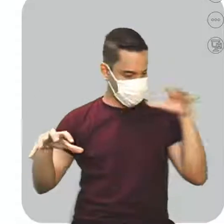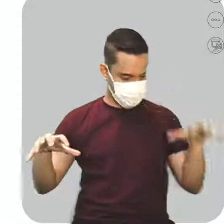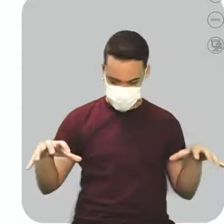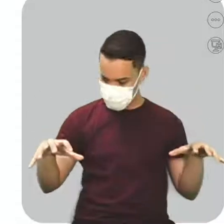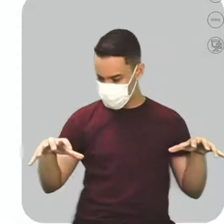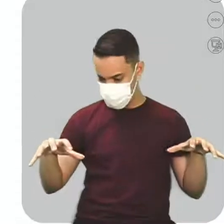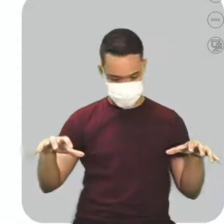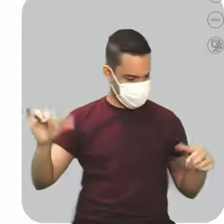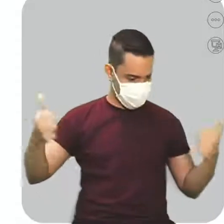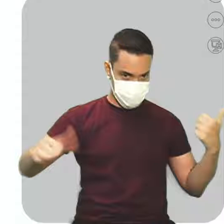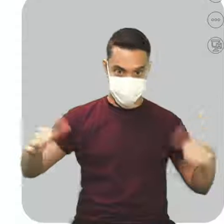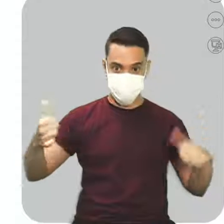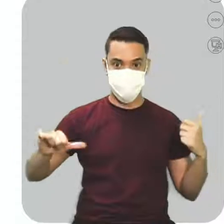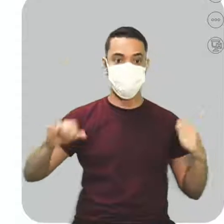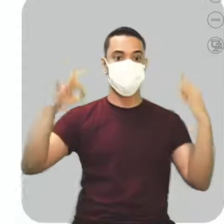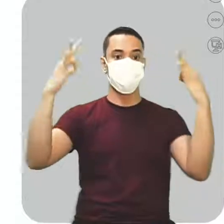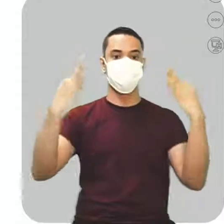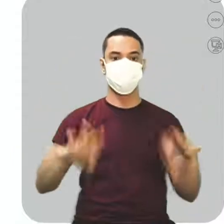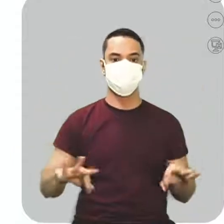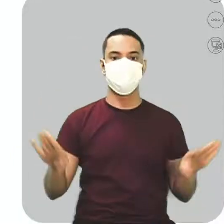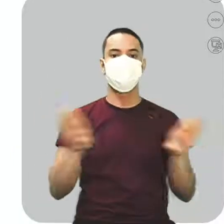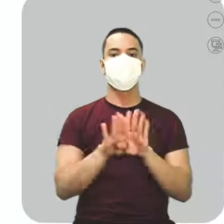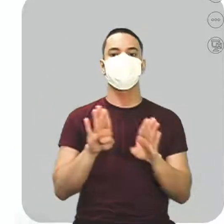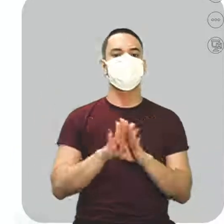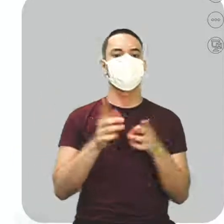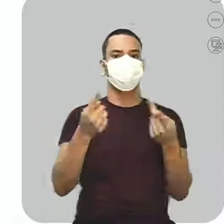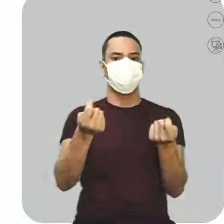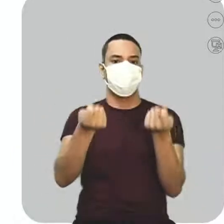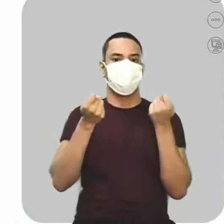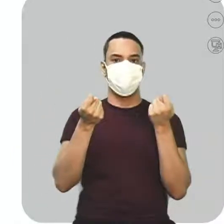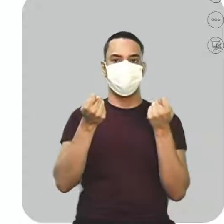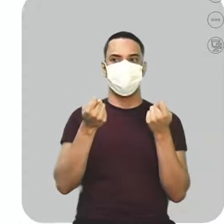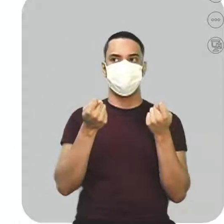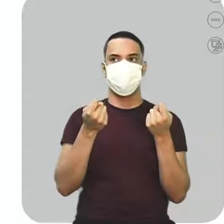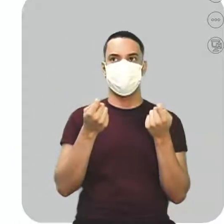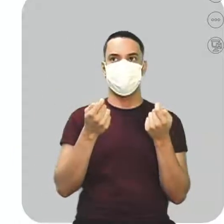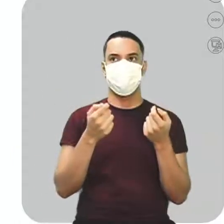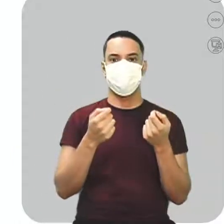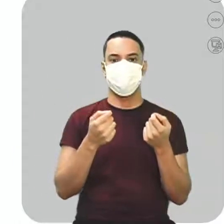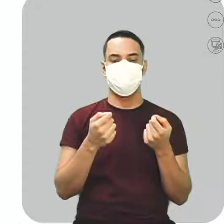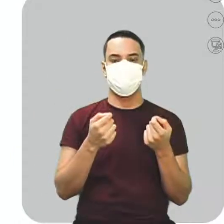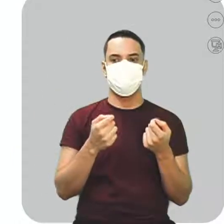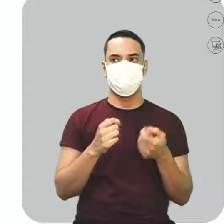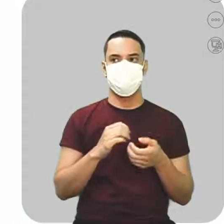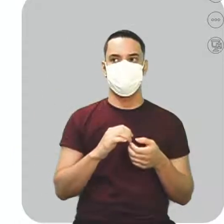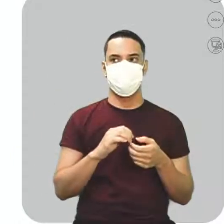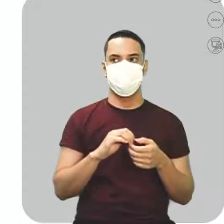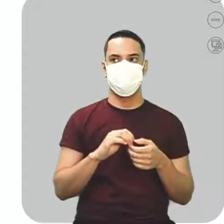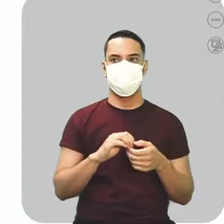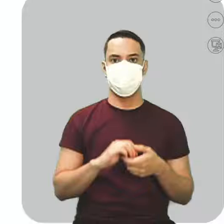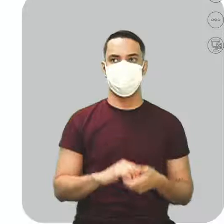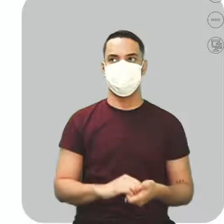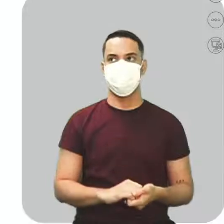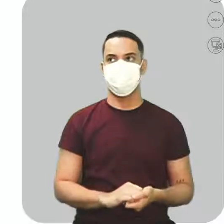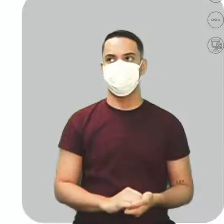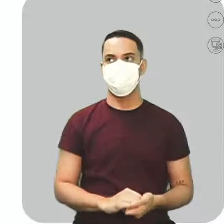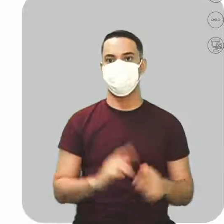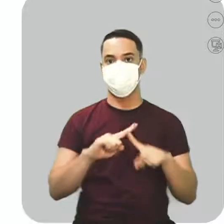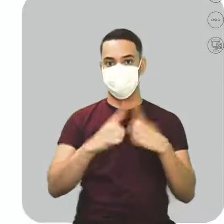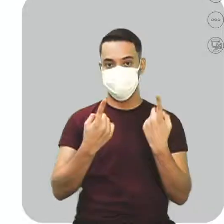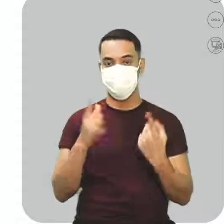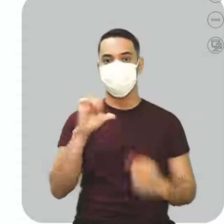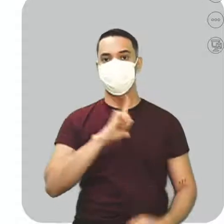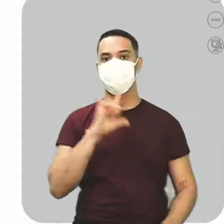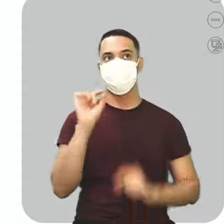né? Afirmando e negando, e o que se propõe a discutir, mas tendo com